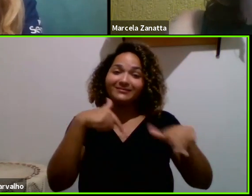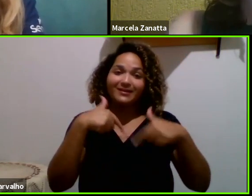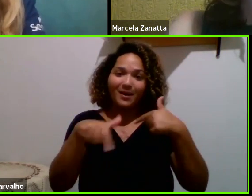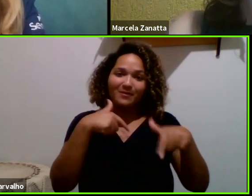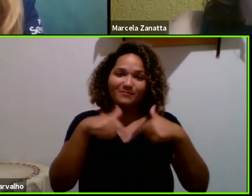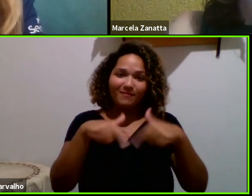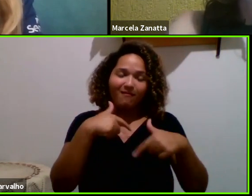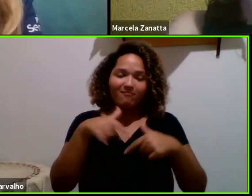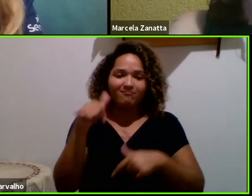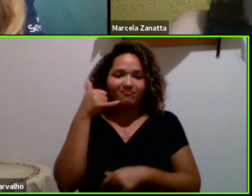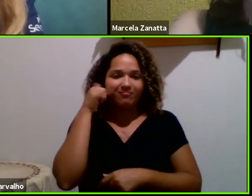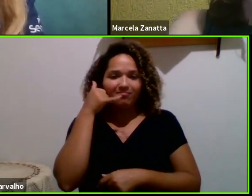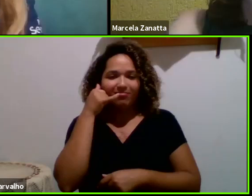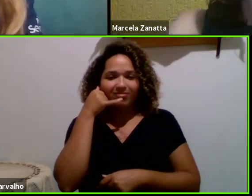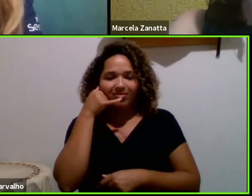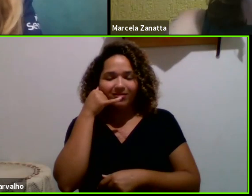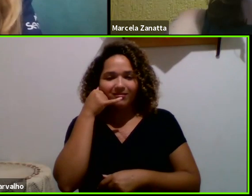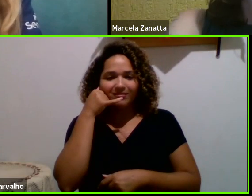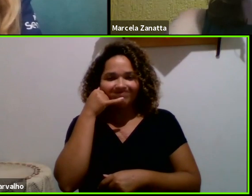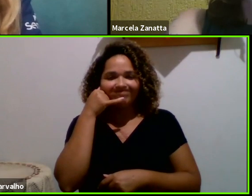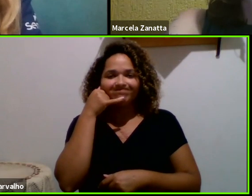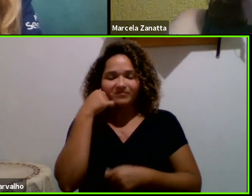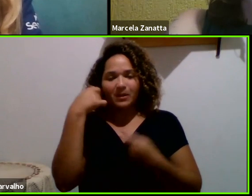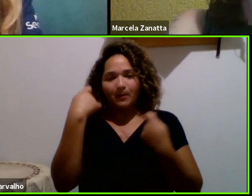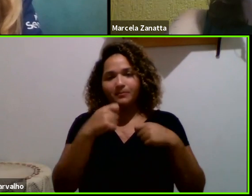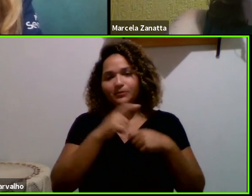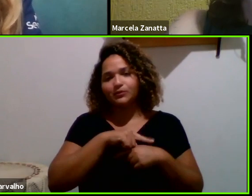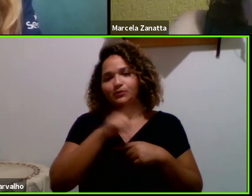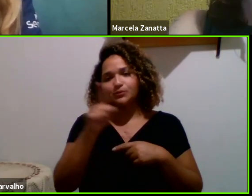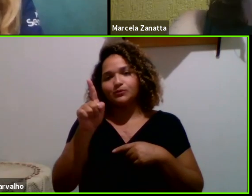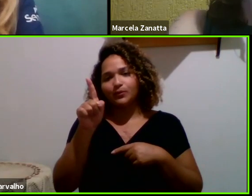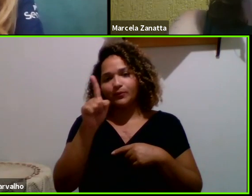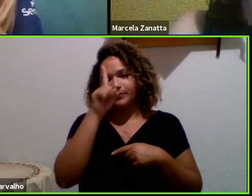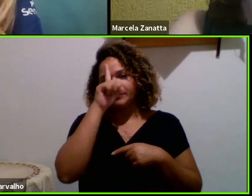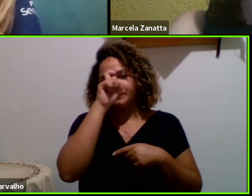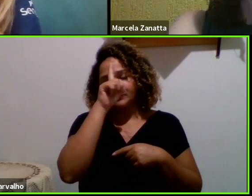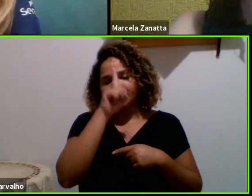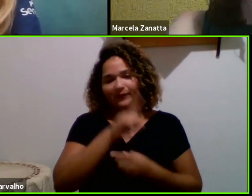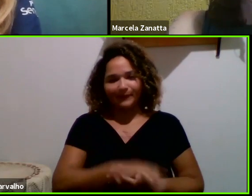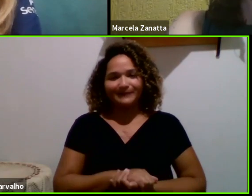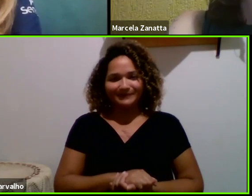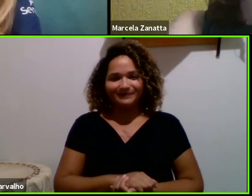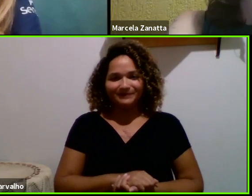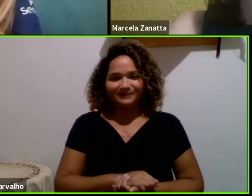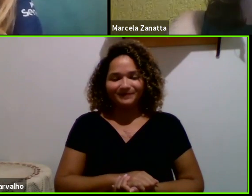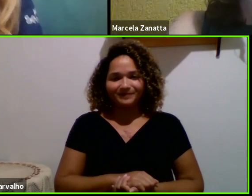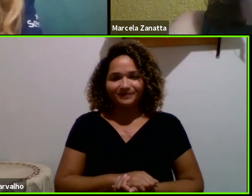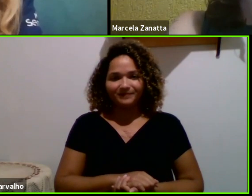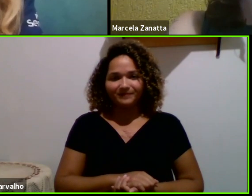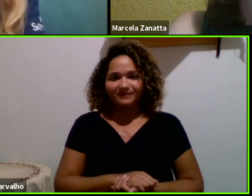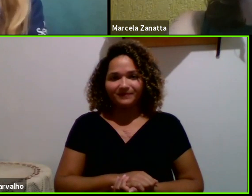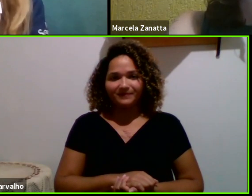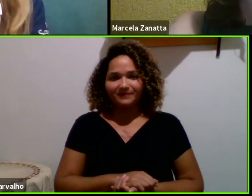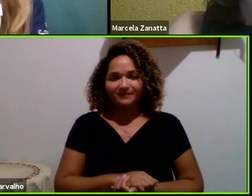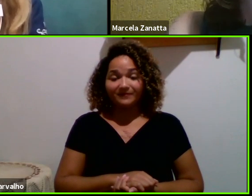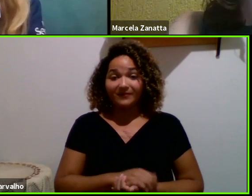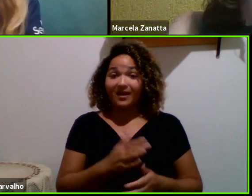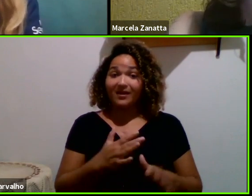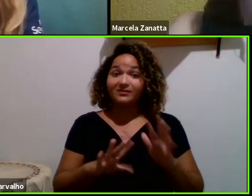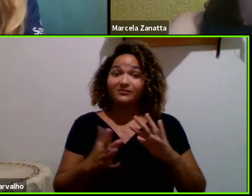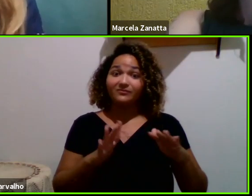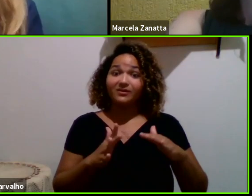fazer profissional, ele teve uma urgência e precisou se ausentar. Estaremos aqui, pode ser que ele entre